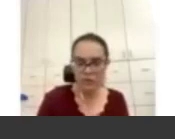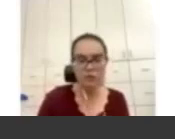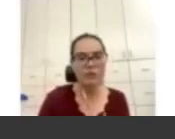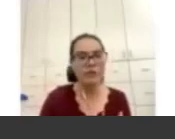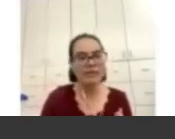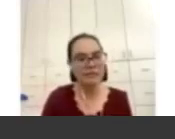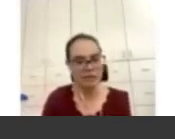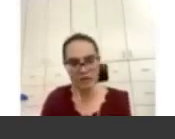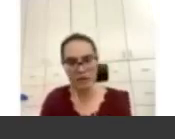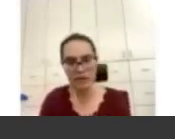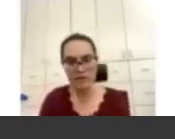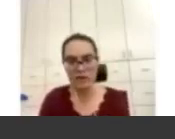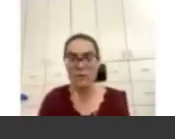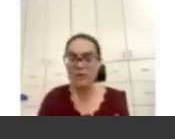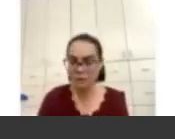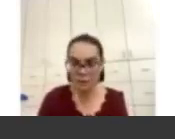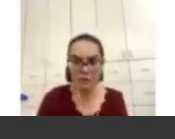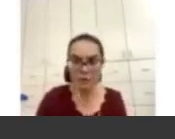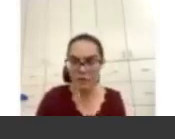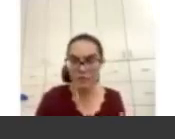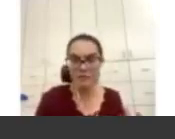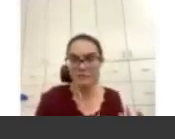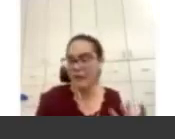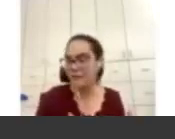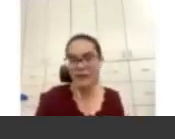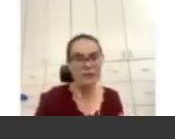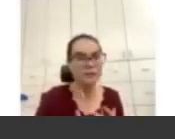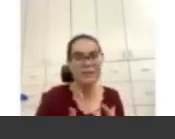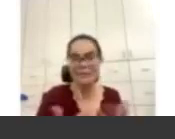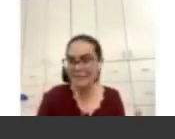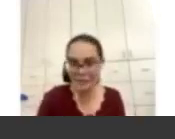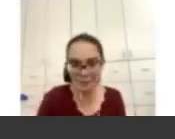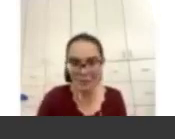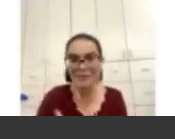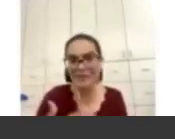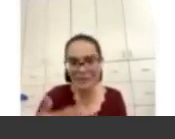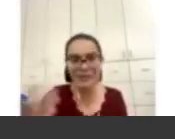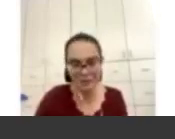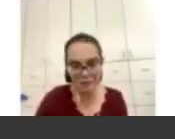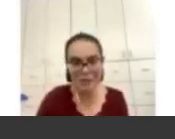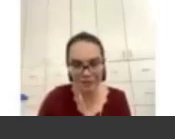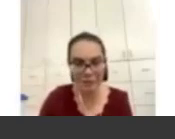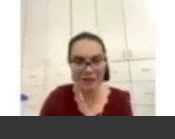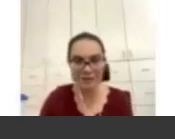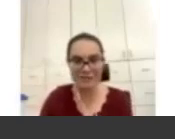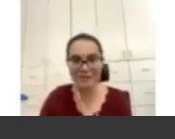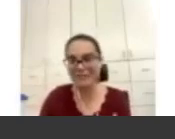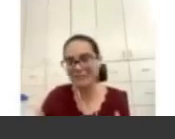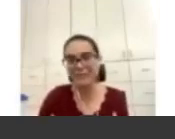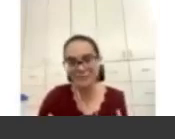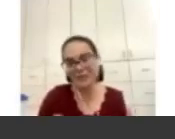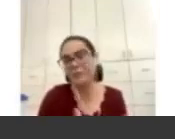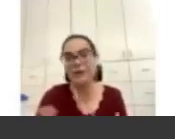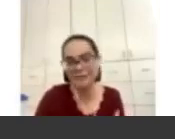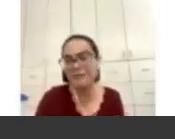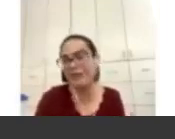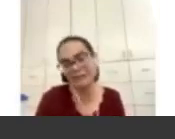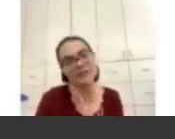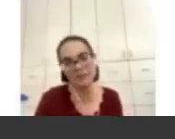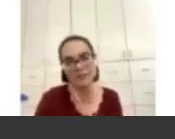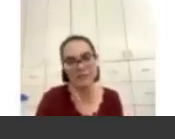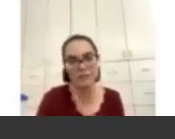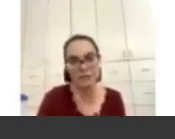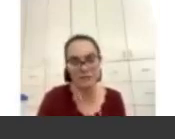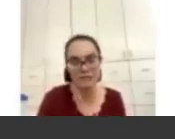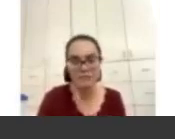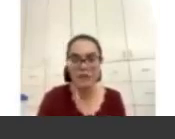número de casos, um número crescente de casos, mas, ao mesmo tempo, a gente tem vários casos passando sem diagnóstico adequado, né? Então, a gente está perdendo a